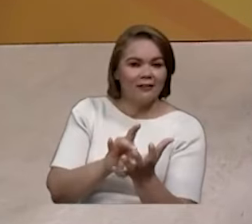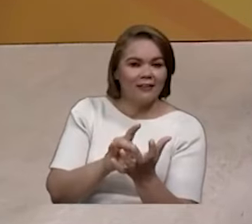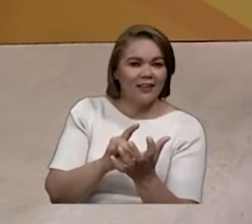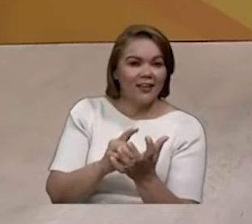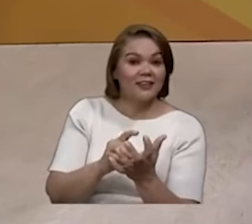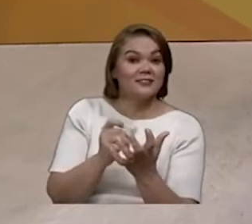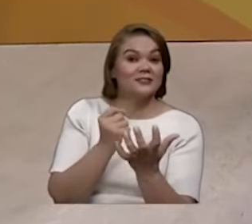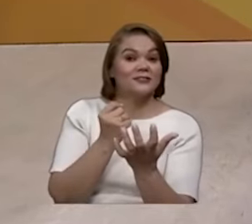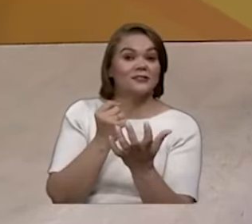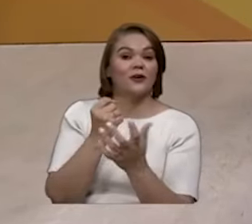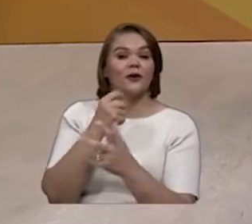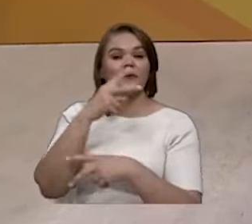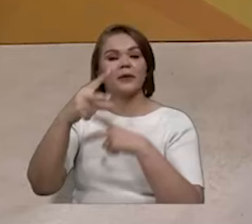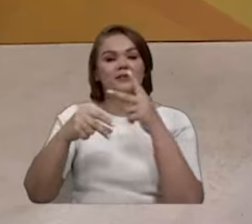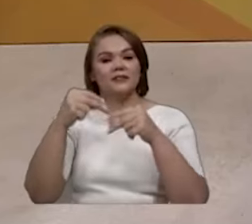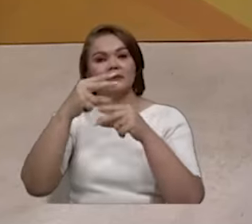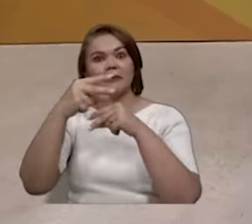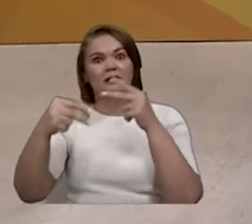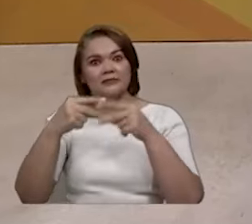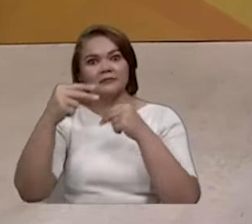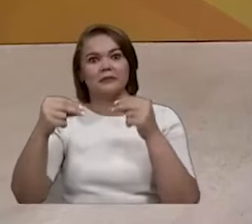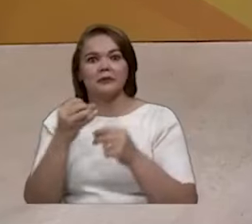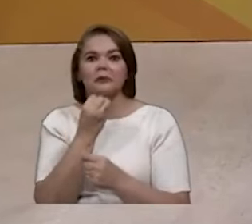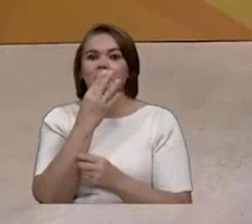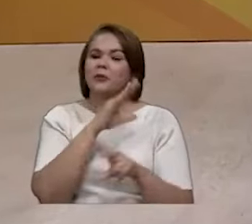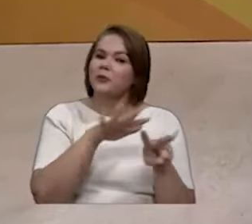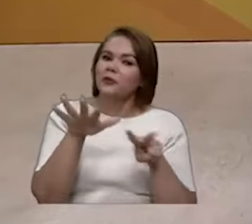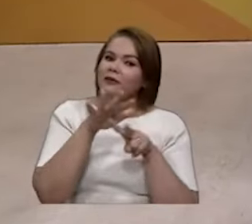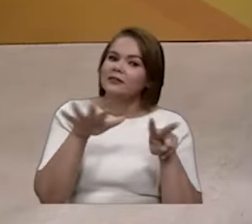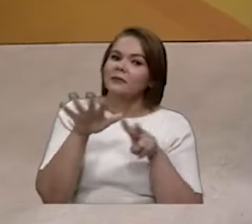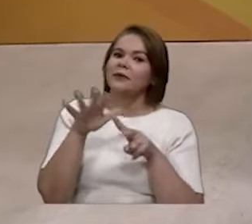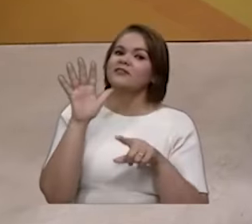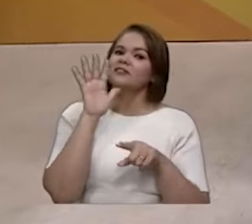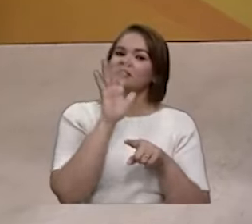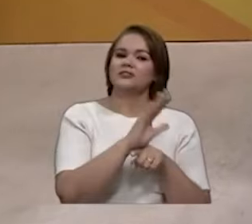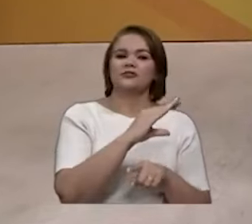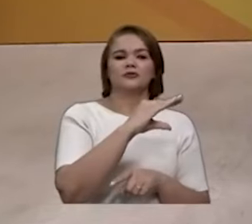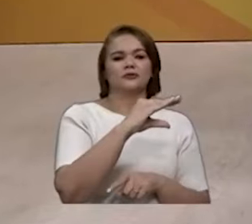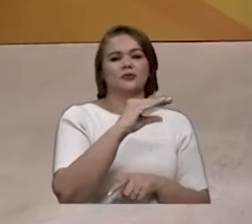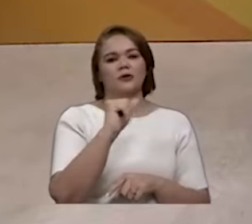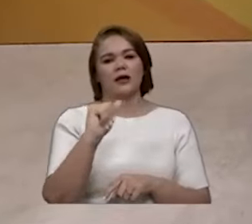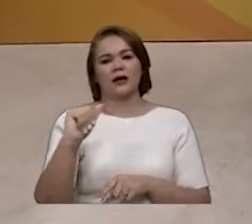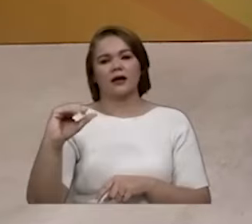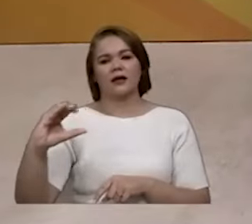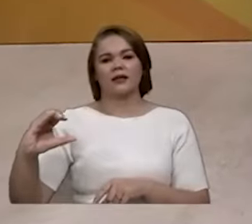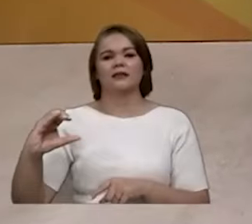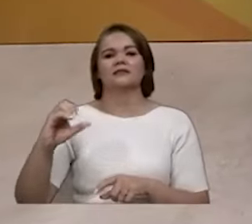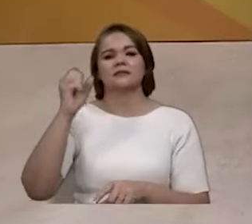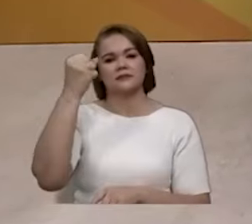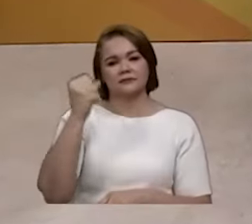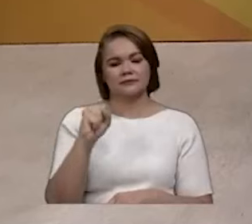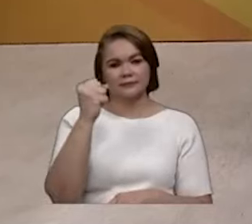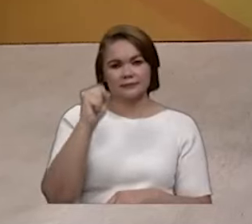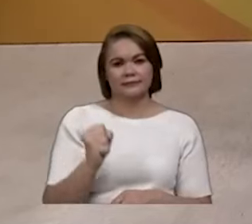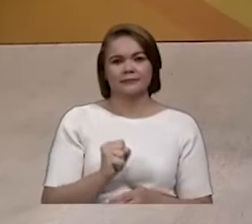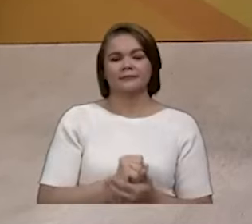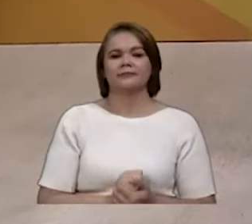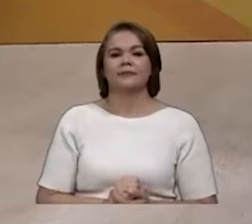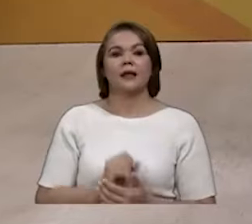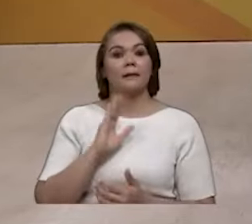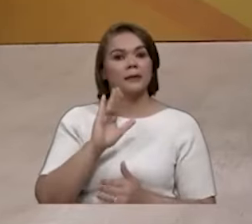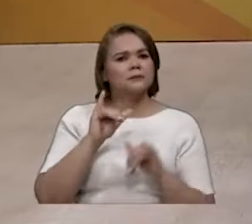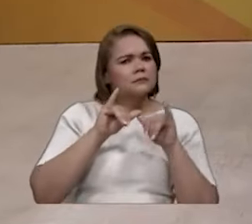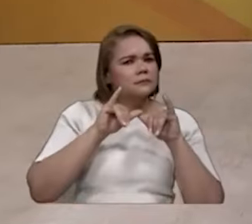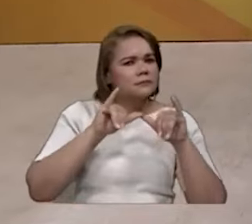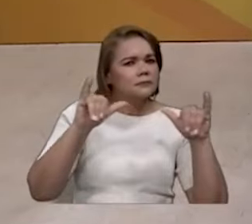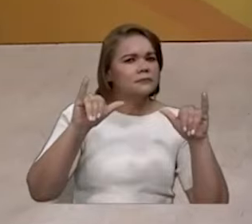concorrer a prêmios incríveis toda semana, adquira o seu. Você ainda ajuda o GAC Sergipe. Nossa, olha só que legal, hein? Mas deixa eu te